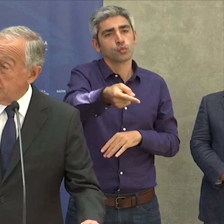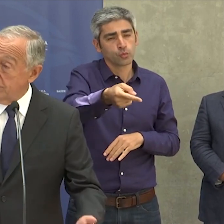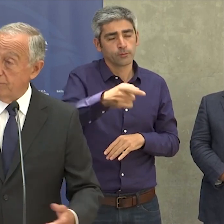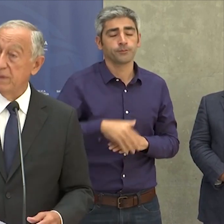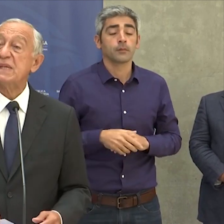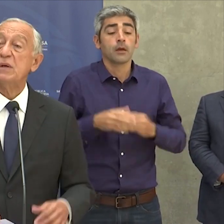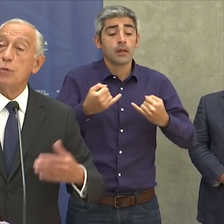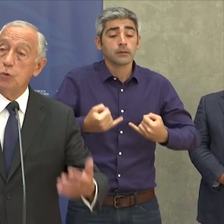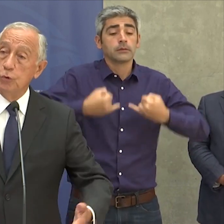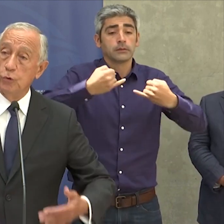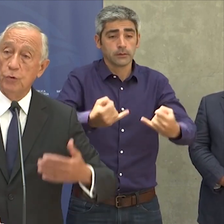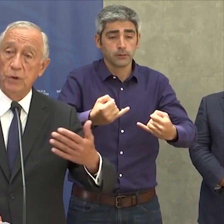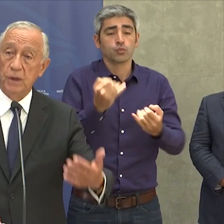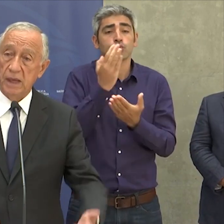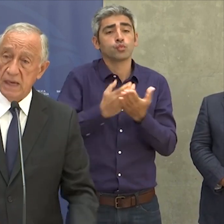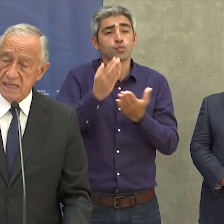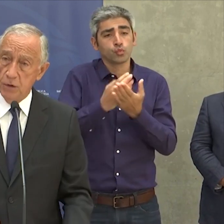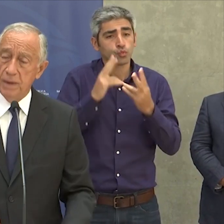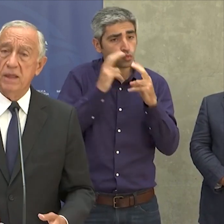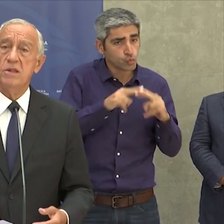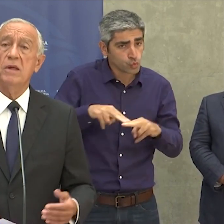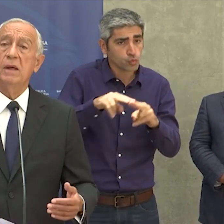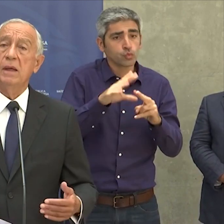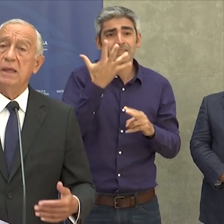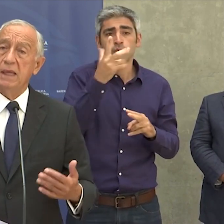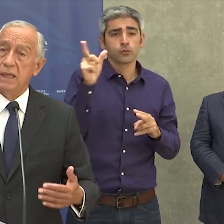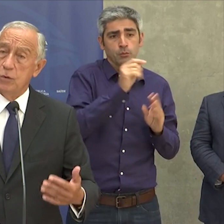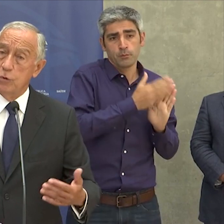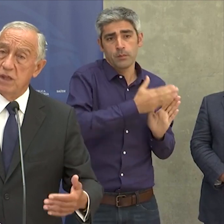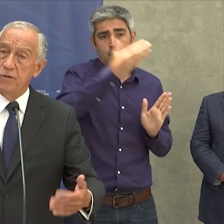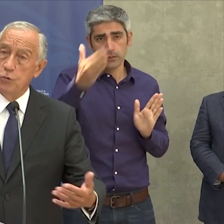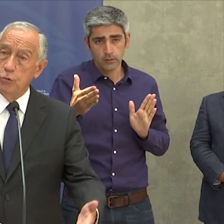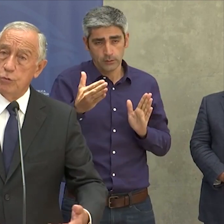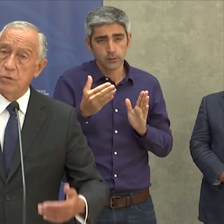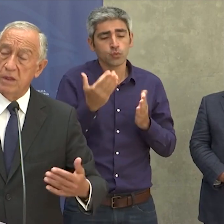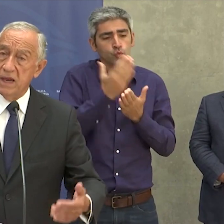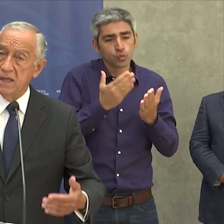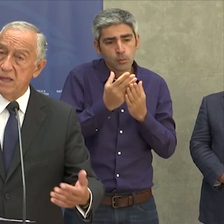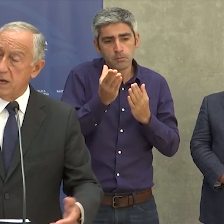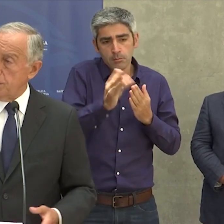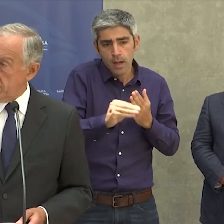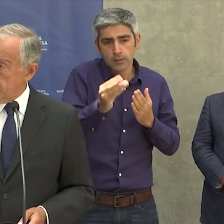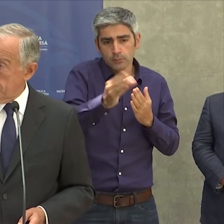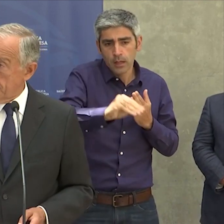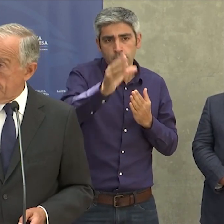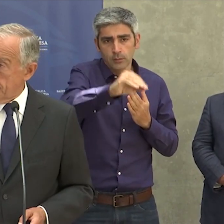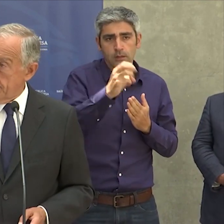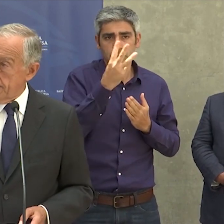seguirão um estudo a 5 meses e sucessivos estudos de